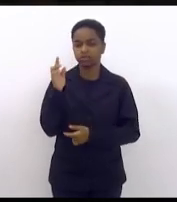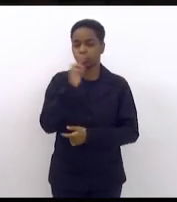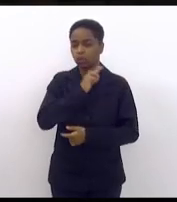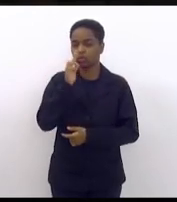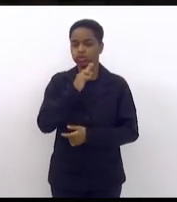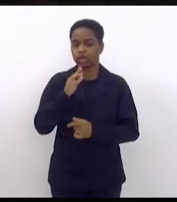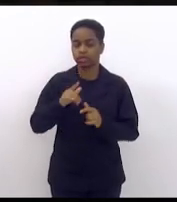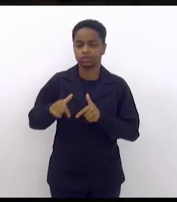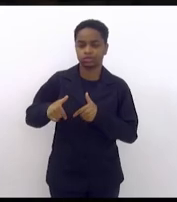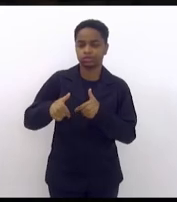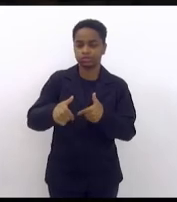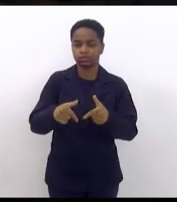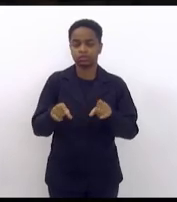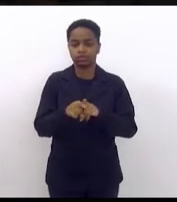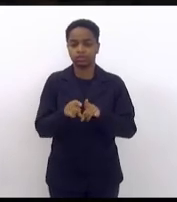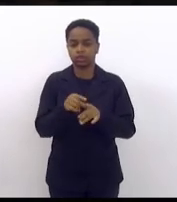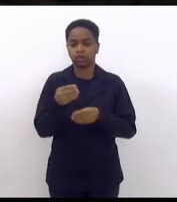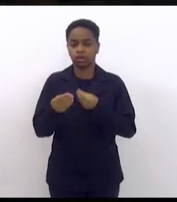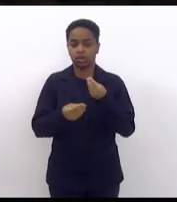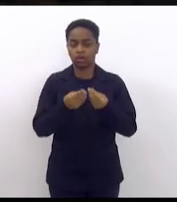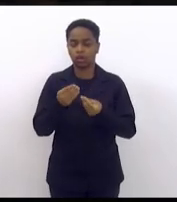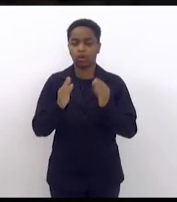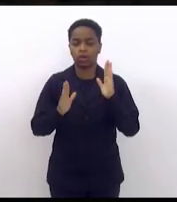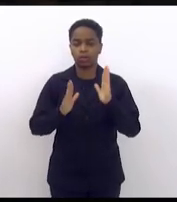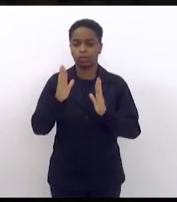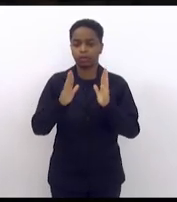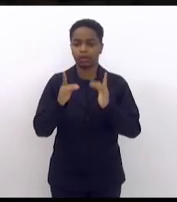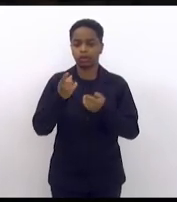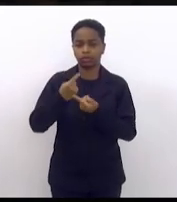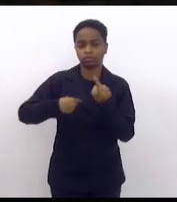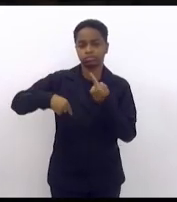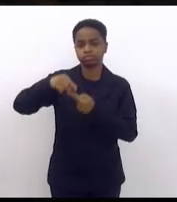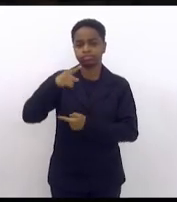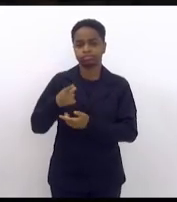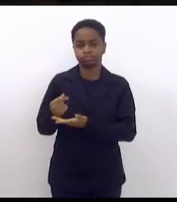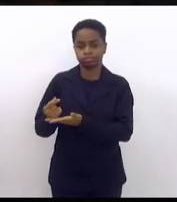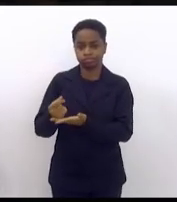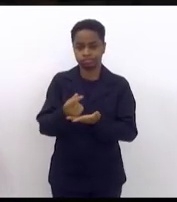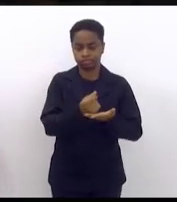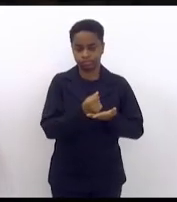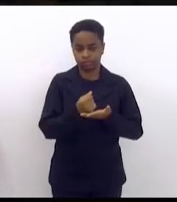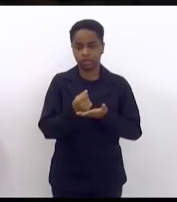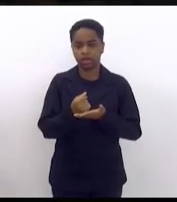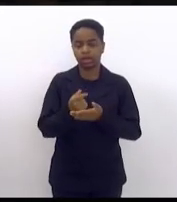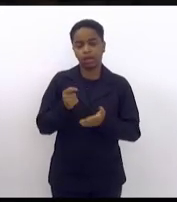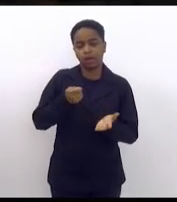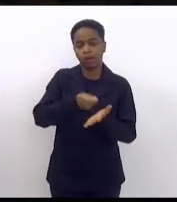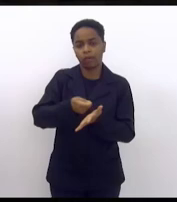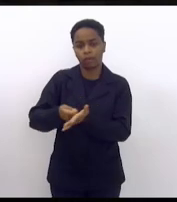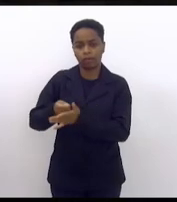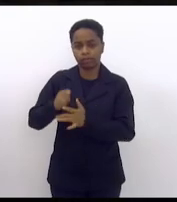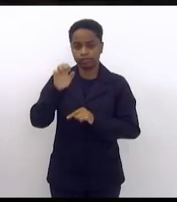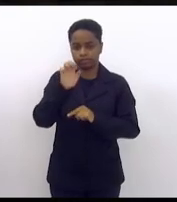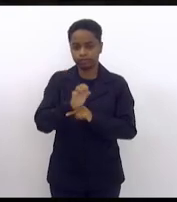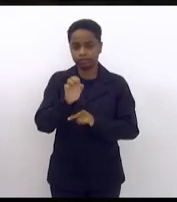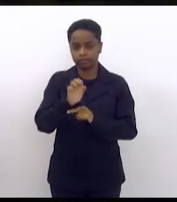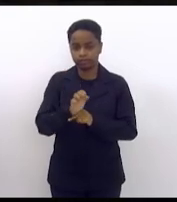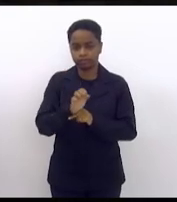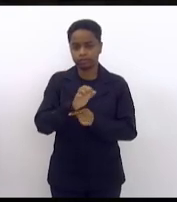mesma forma como o regime de recuperação fiscal, um remédio amargo que impõe aos